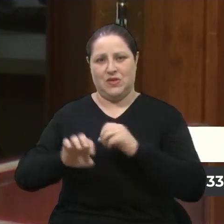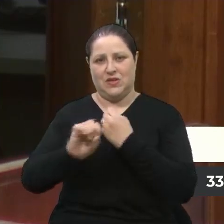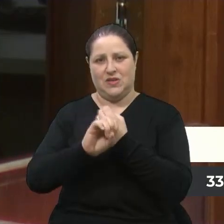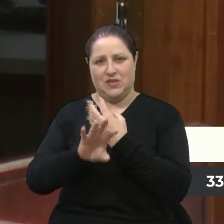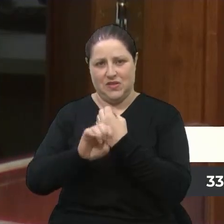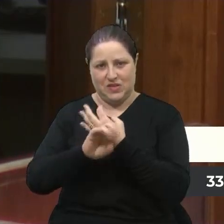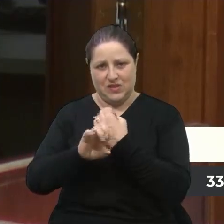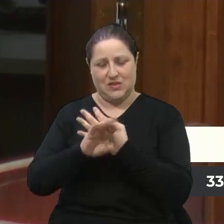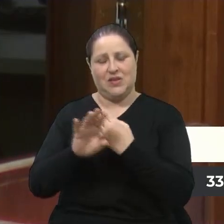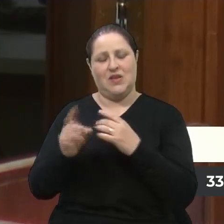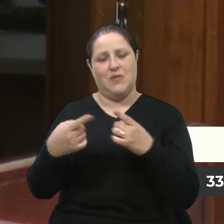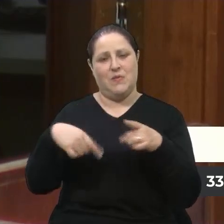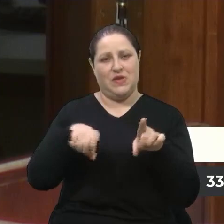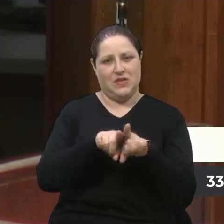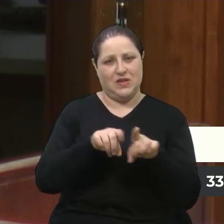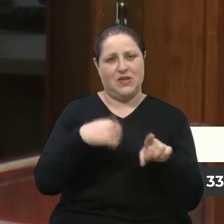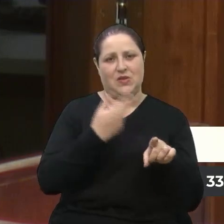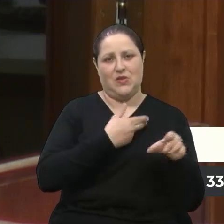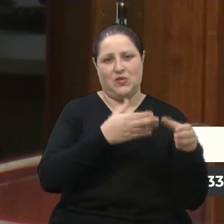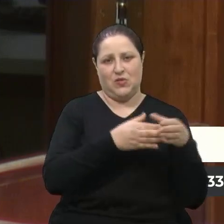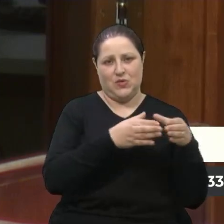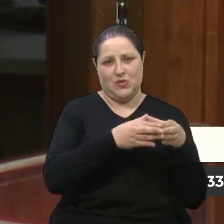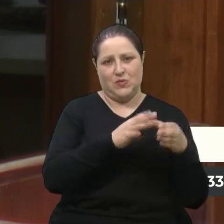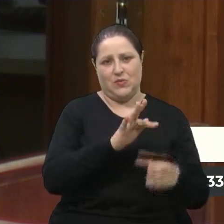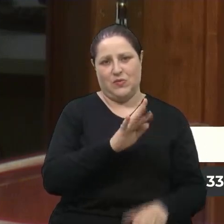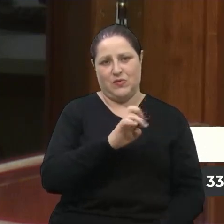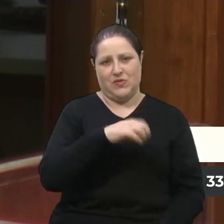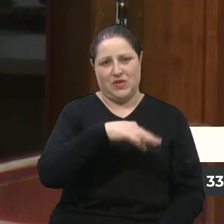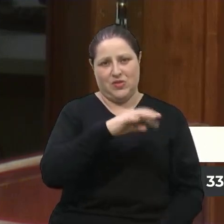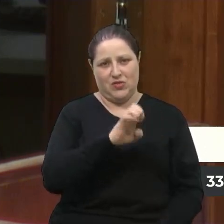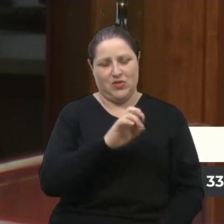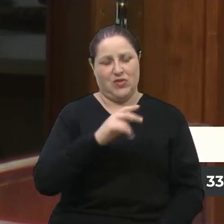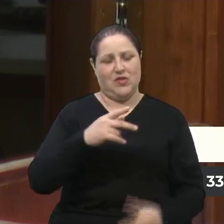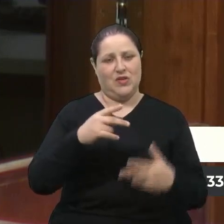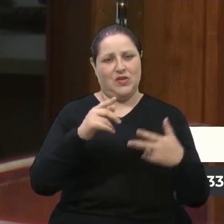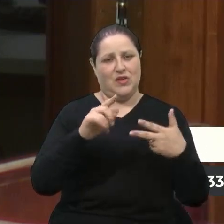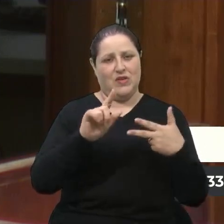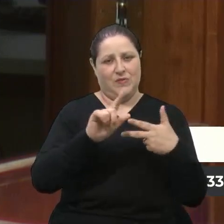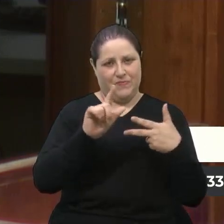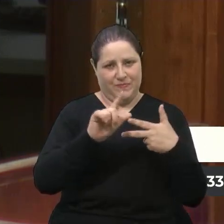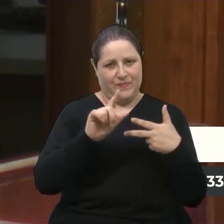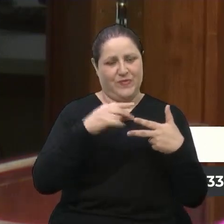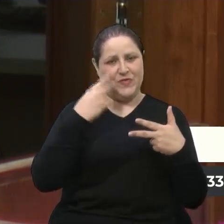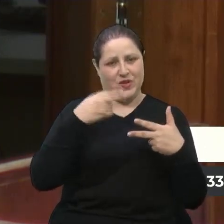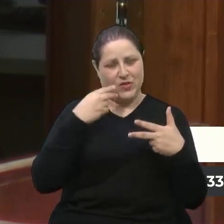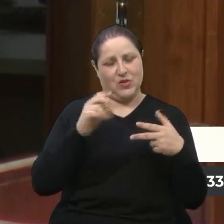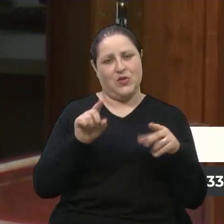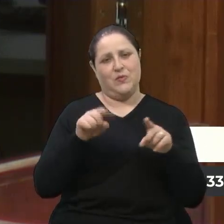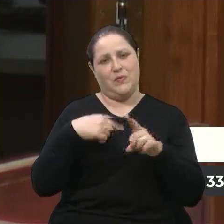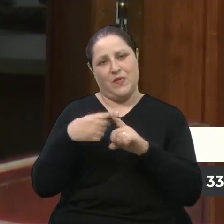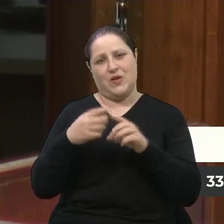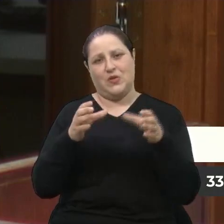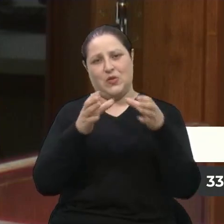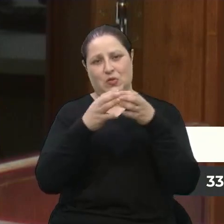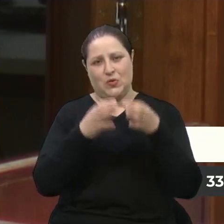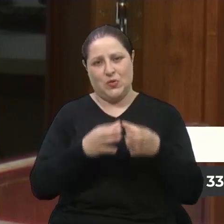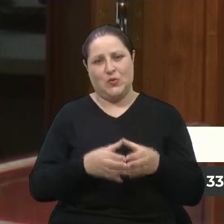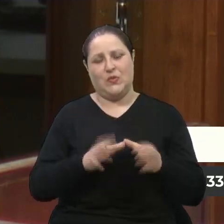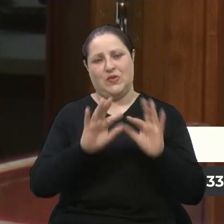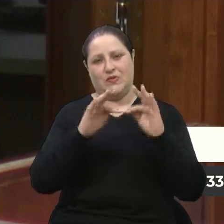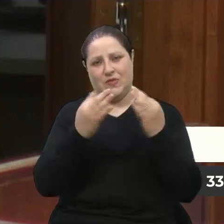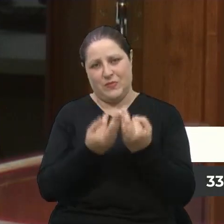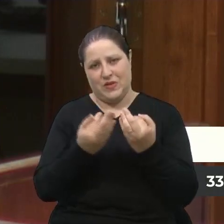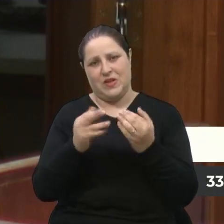Educação, em parceria com a nossa frente parlamentar, com grupos de famílias e também com diversos parceiros. E quero